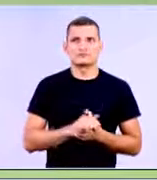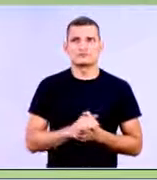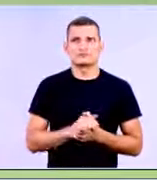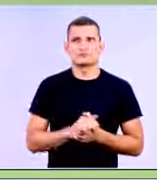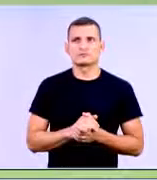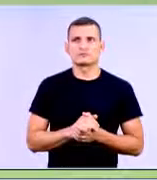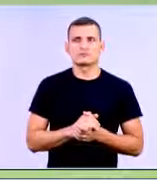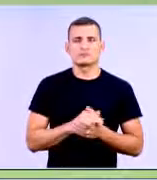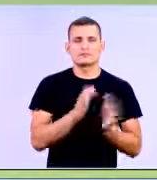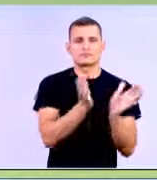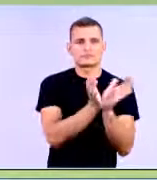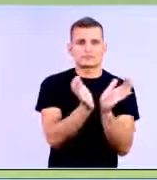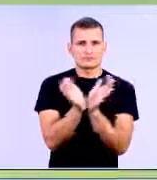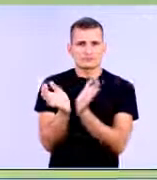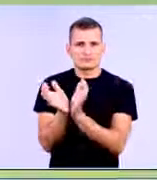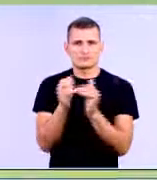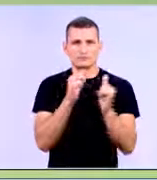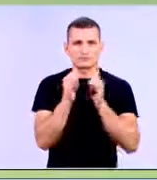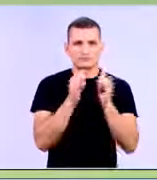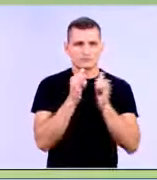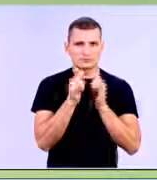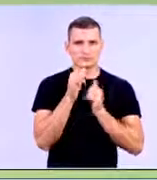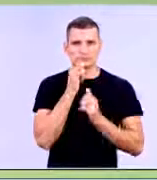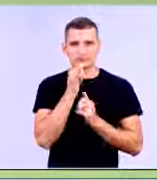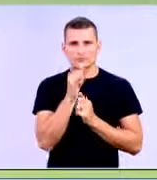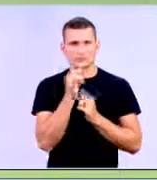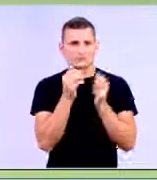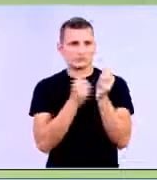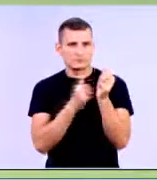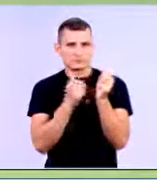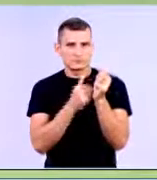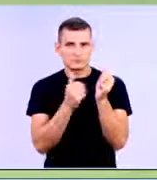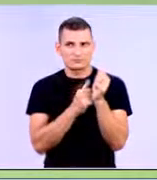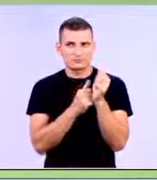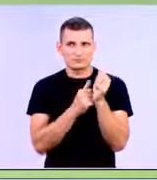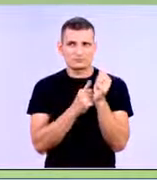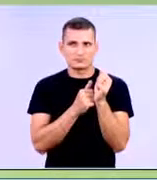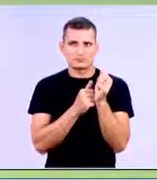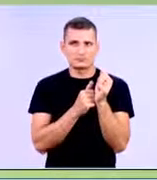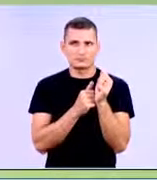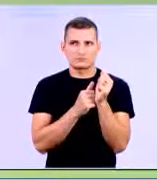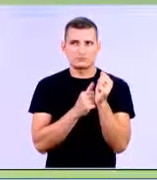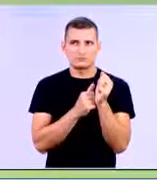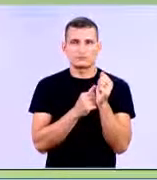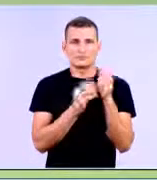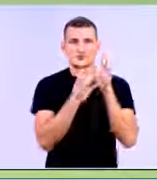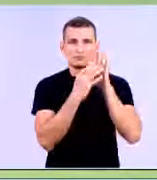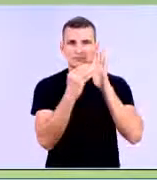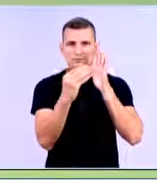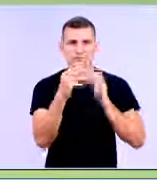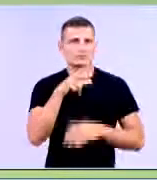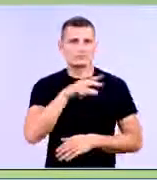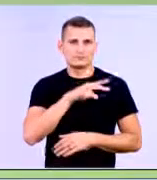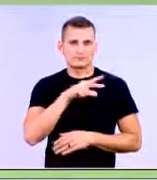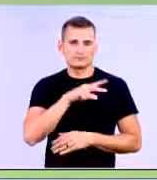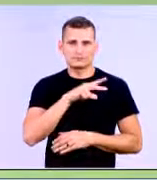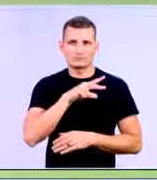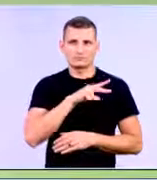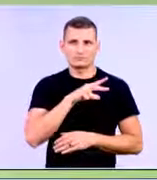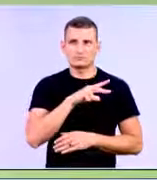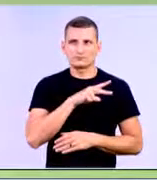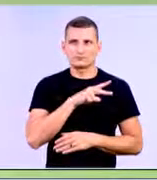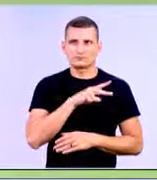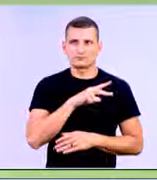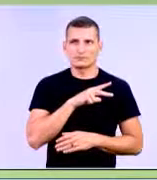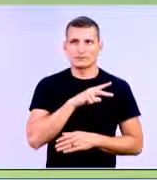classificar as informações quando elas são confidenciais, no modelo particular, vamos